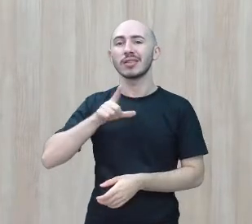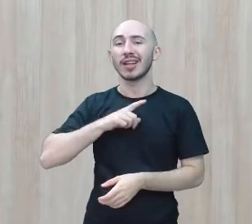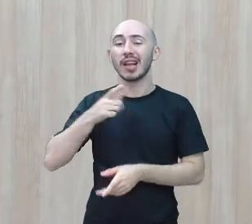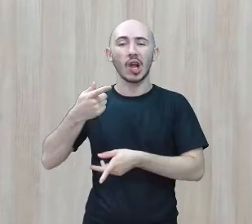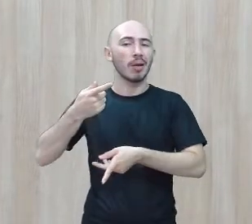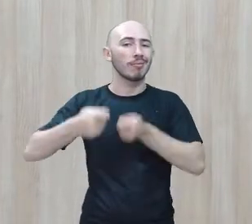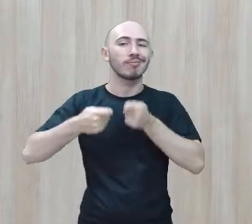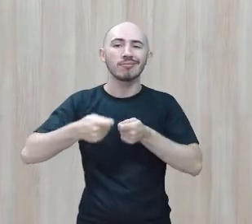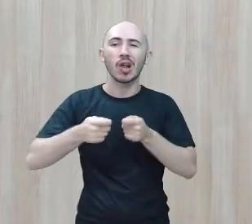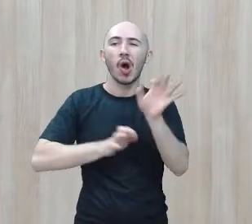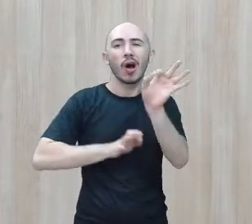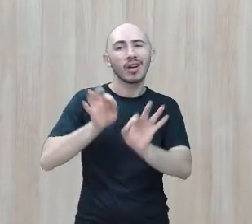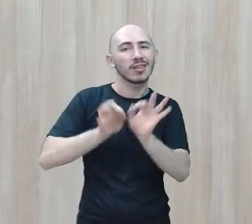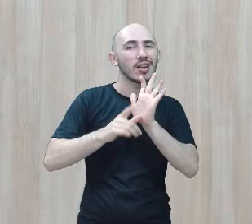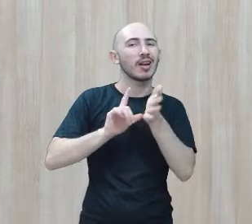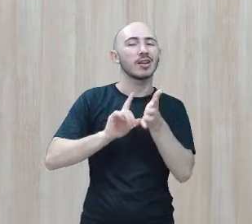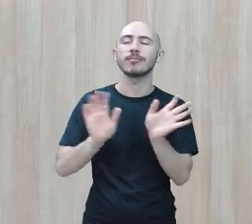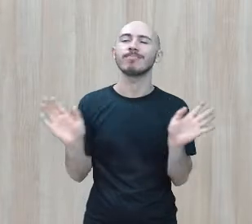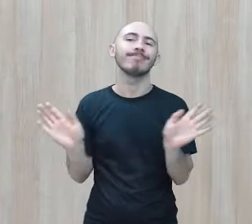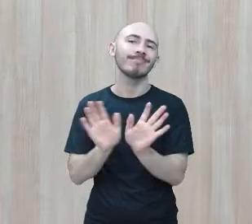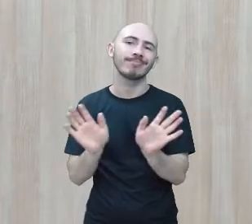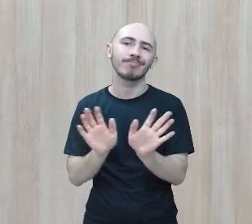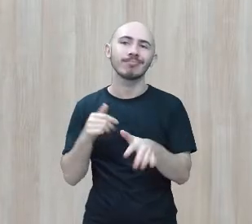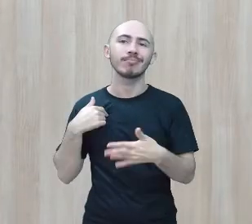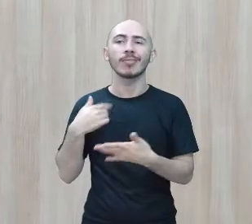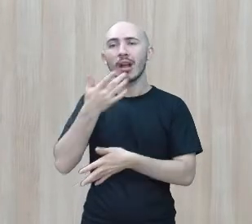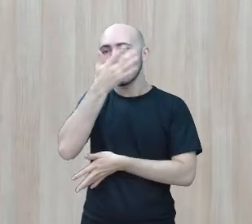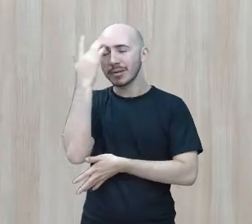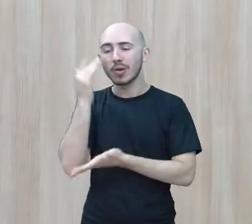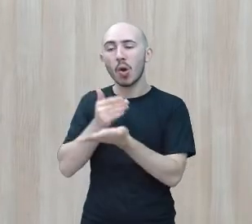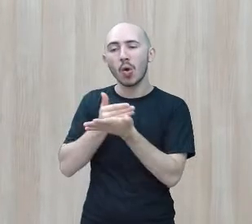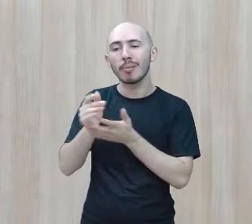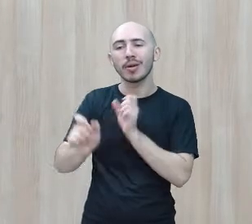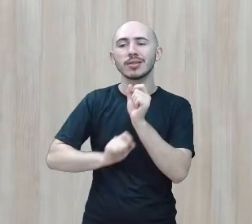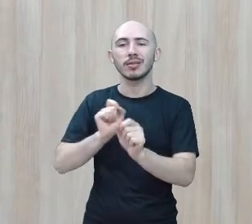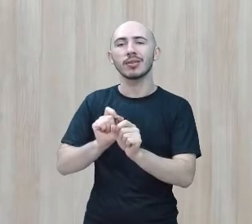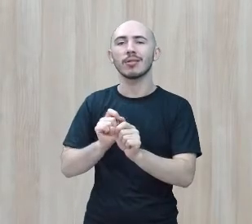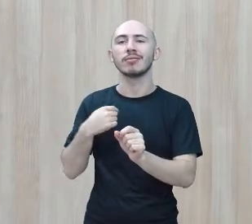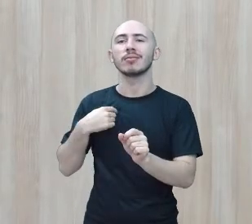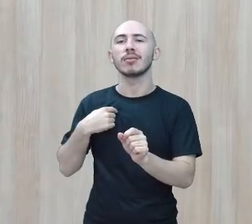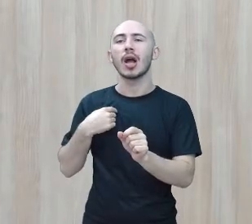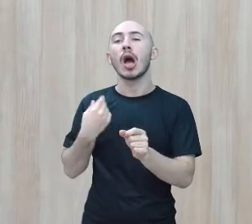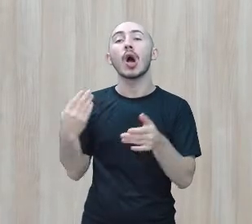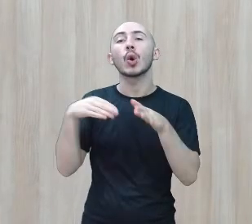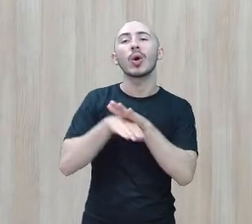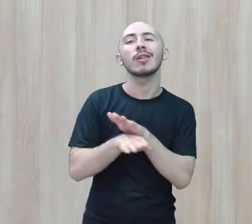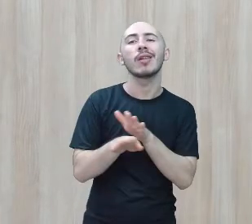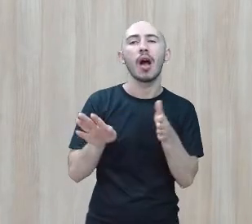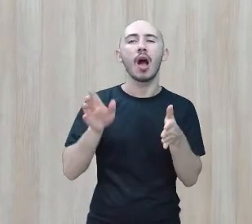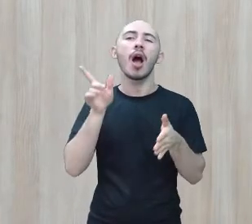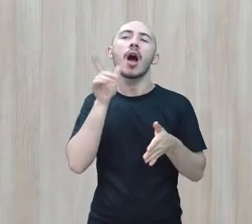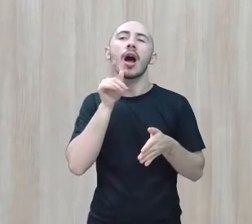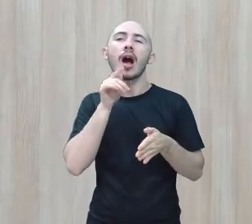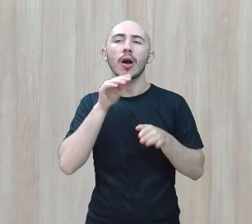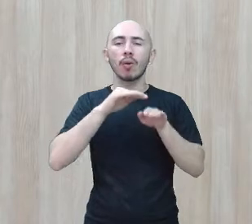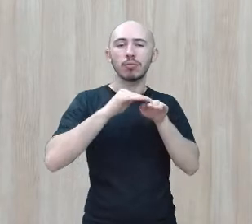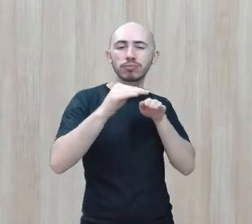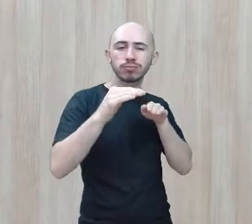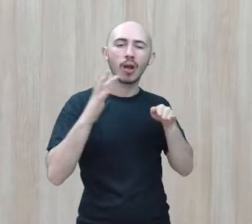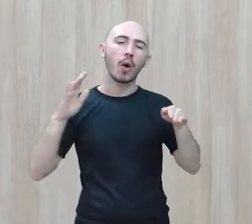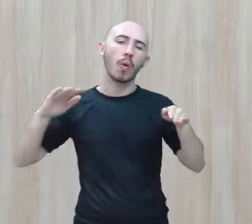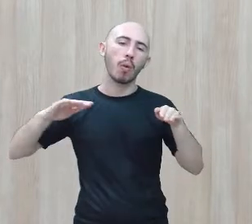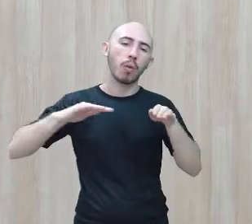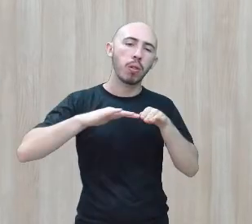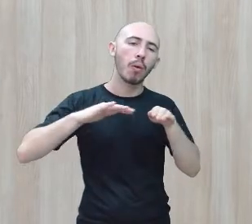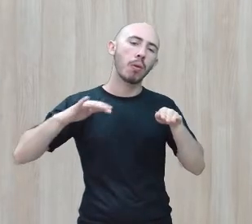de algumas pessoas que começam a acumular água, começam a represar água sem nenhum estudo,